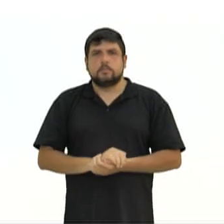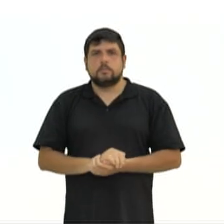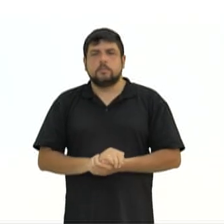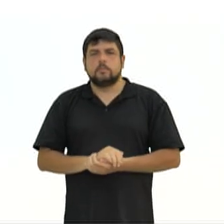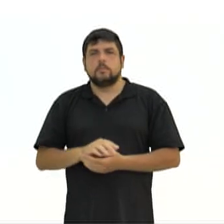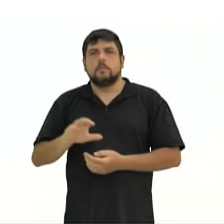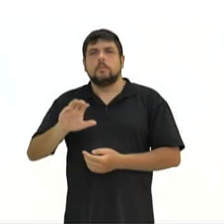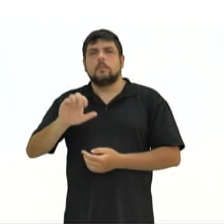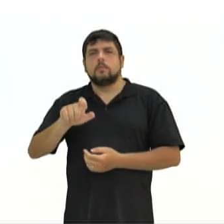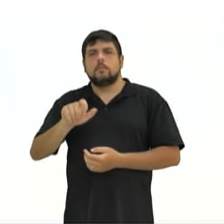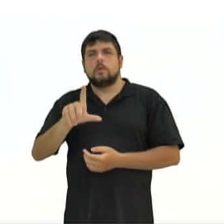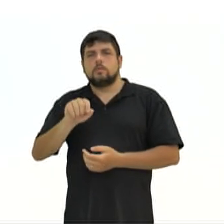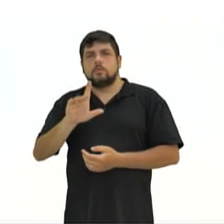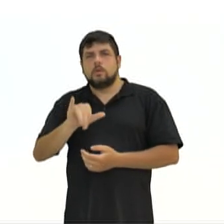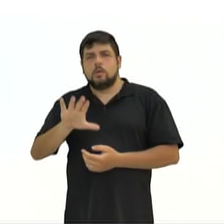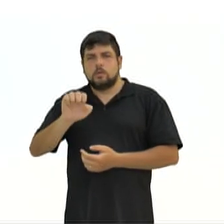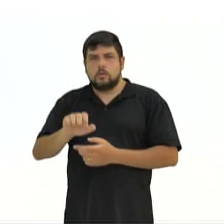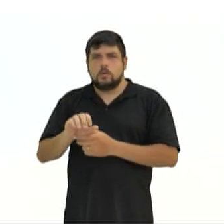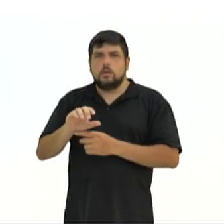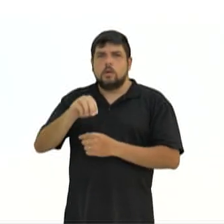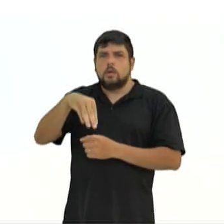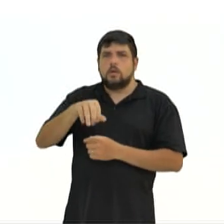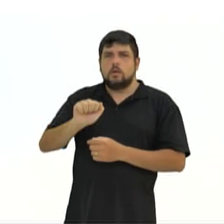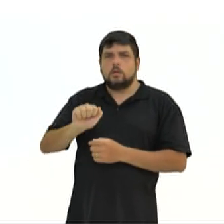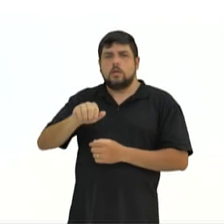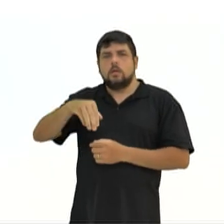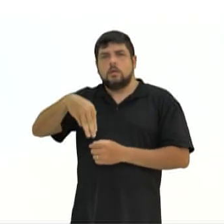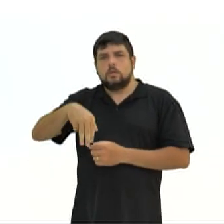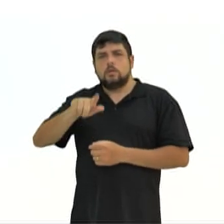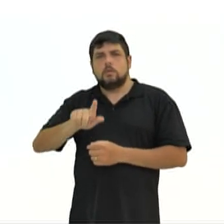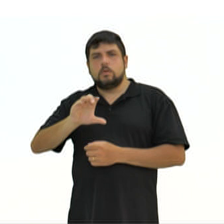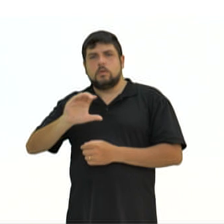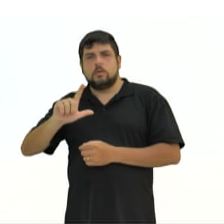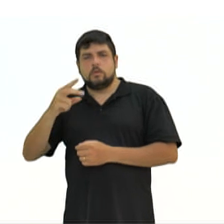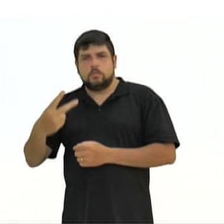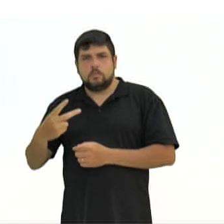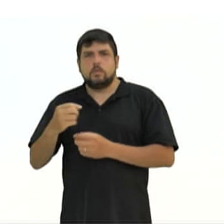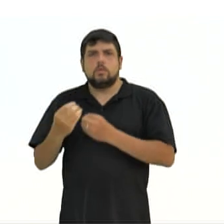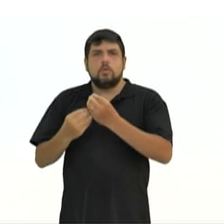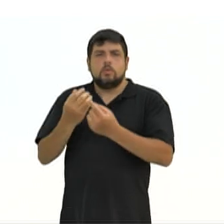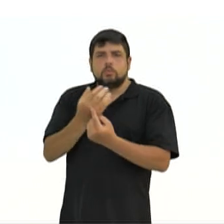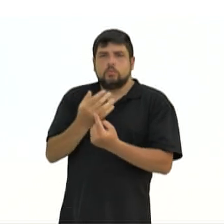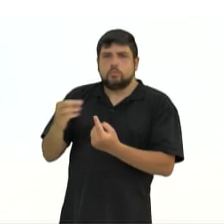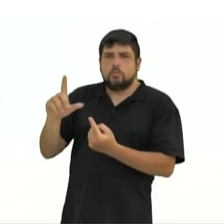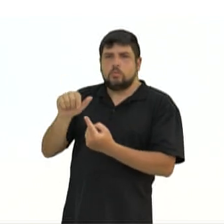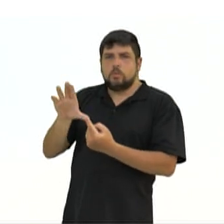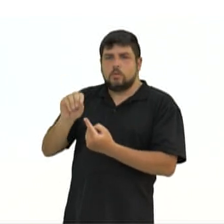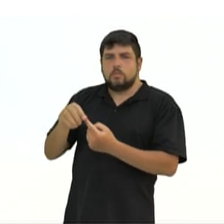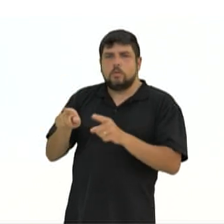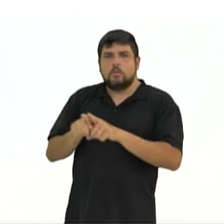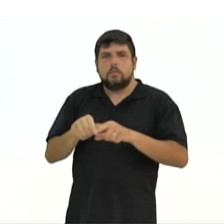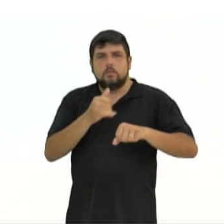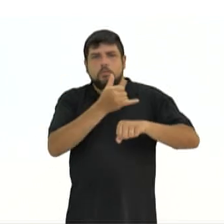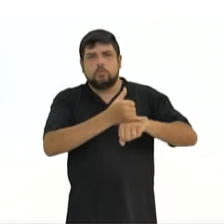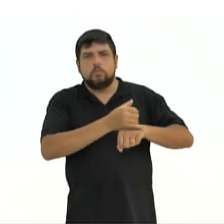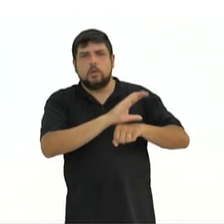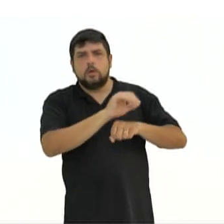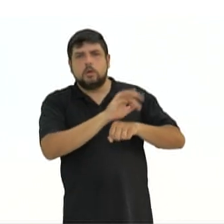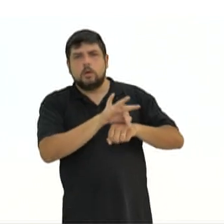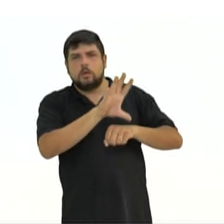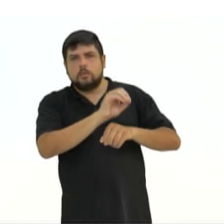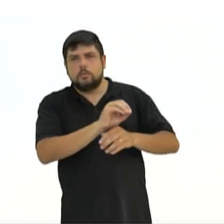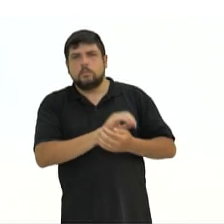eletrólise ígnea do MgCl2, obtiveram-se gás cloro no anodo e magnésio metálico no cátodo. Para